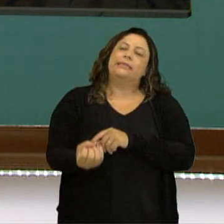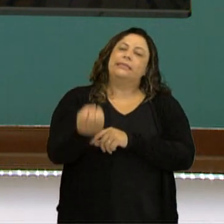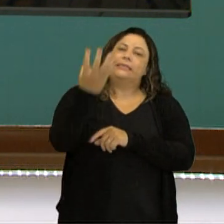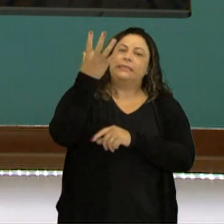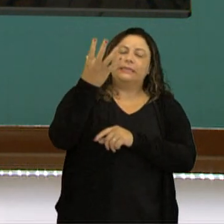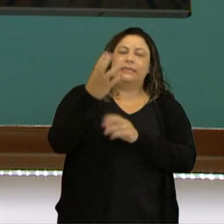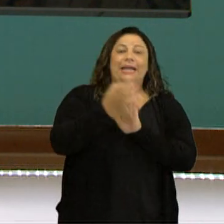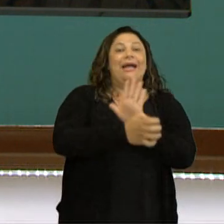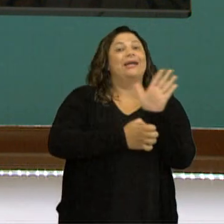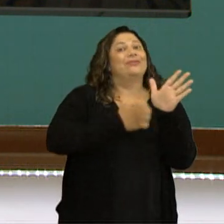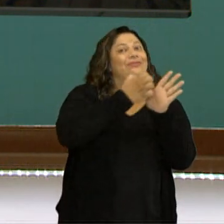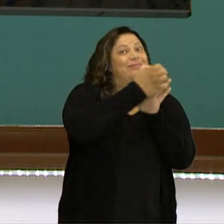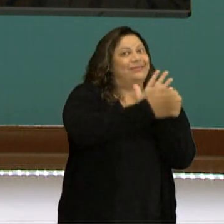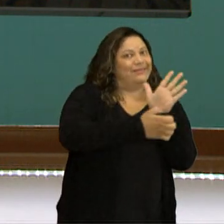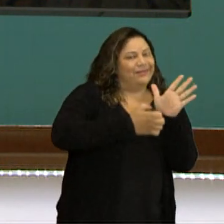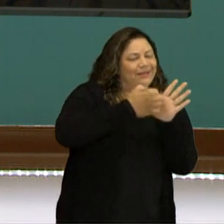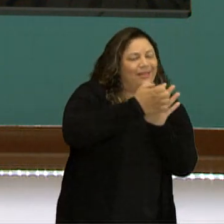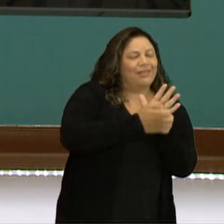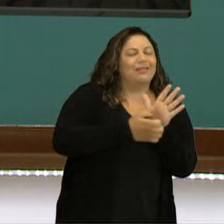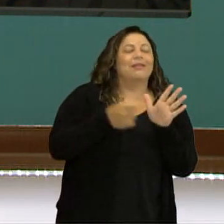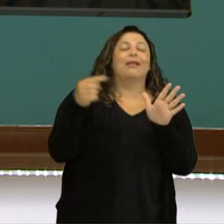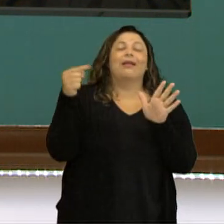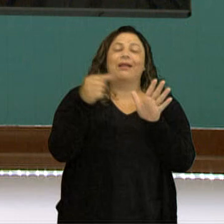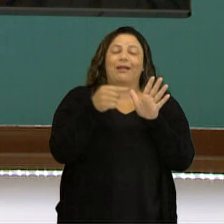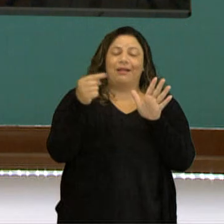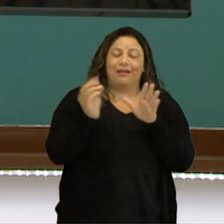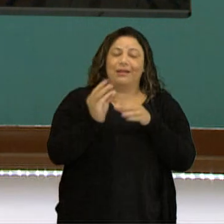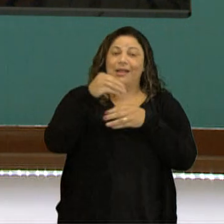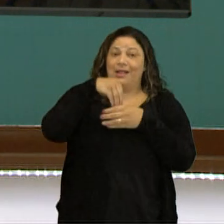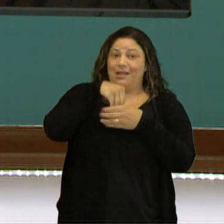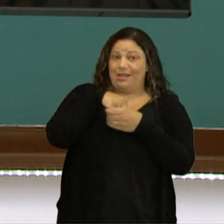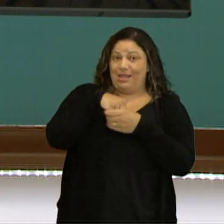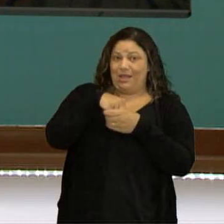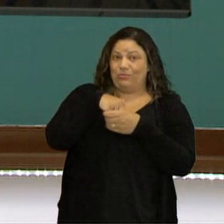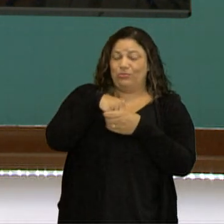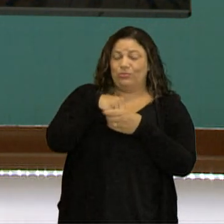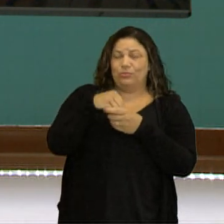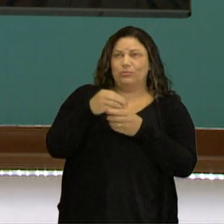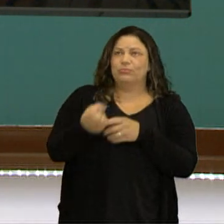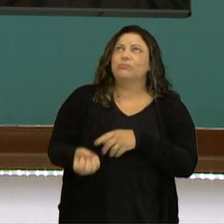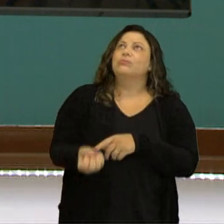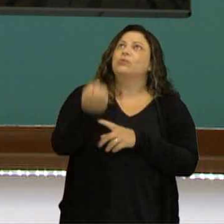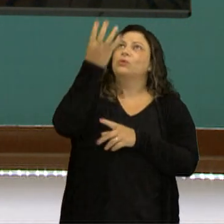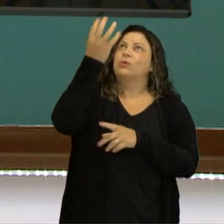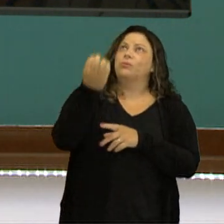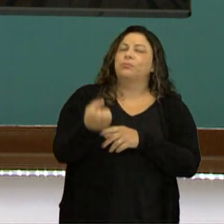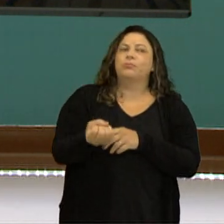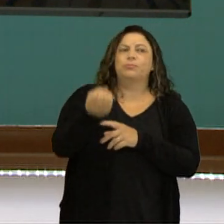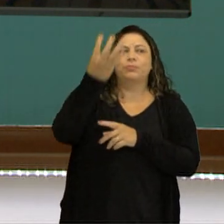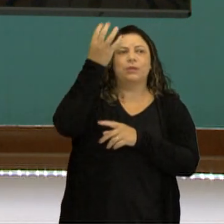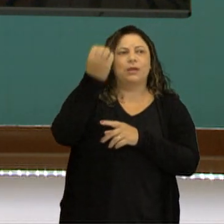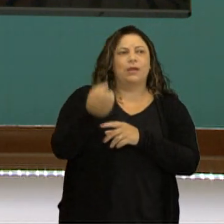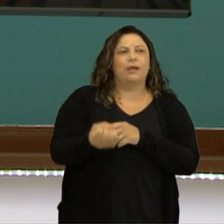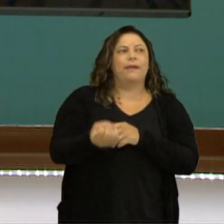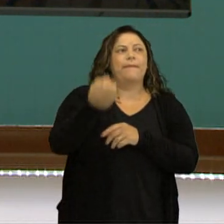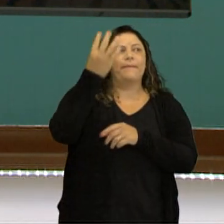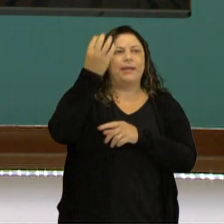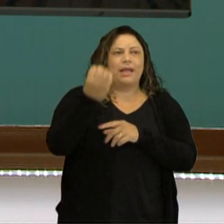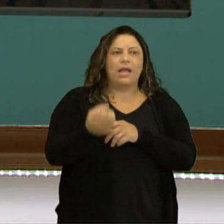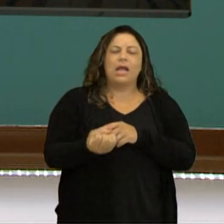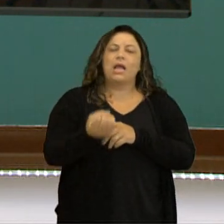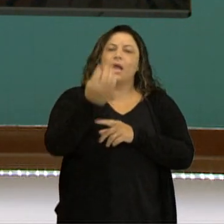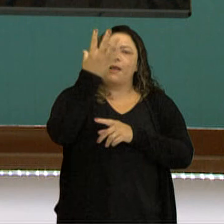trem, mas para a pessoa que está fora, ela está vendo um movimento de parábola, certo? Você consegue ver aqui, ela